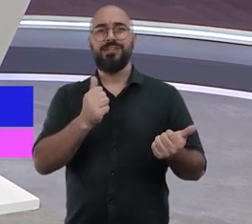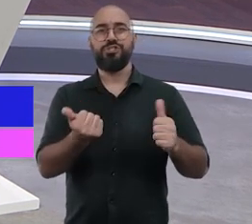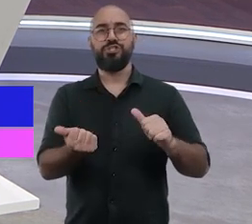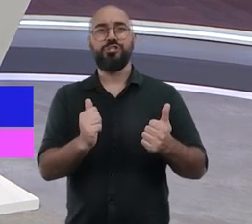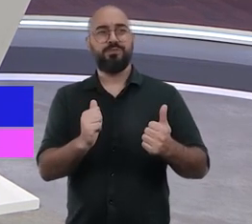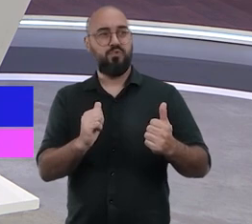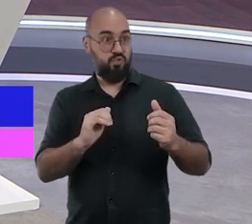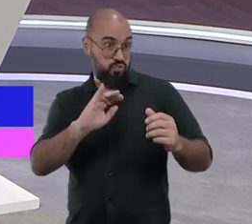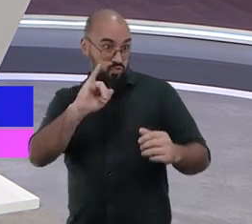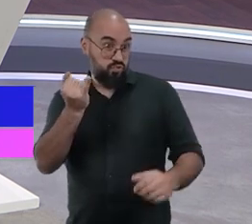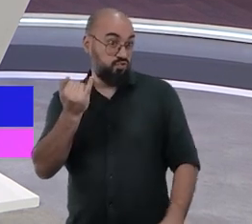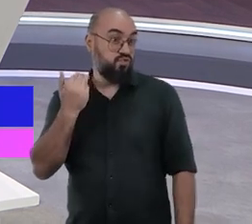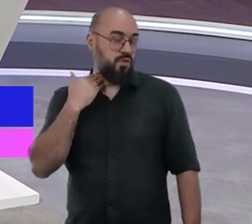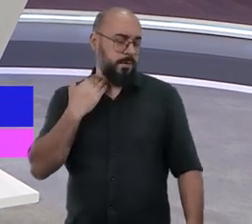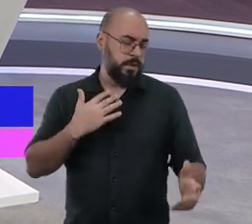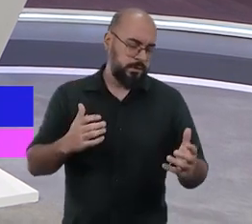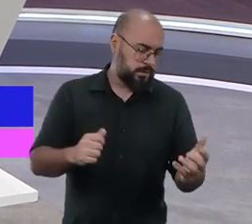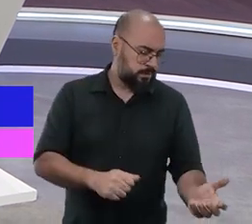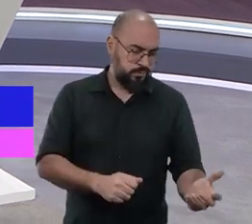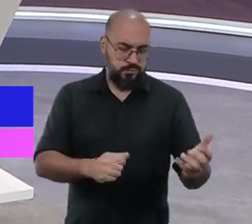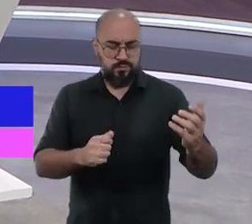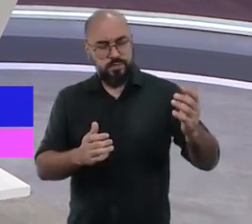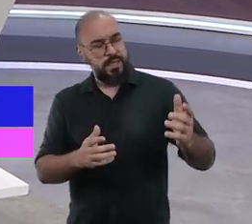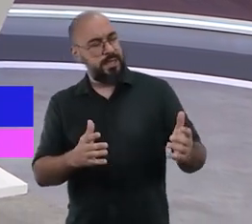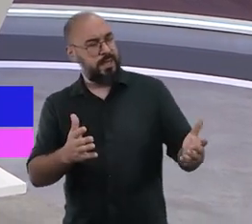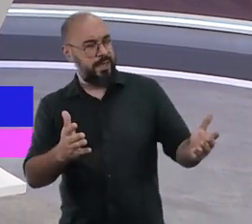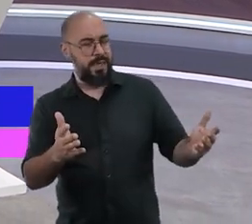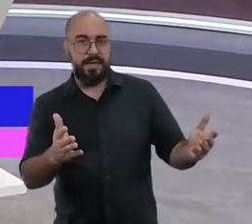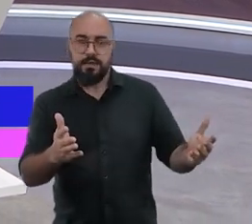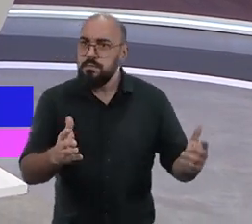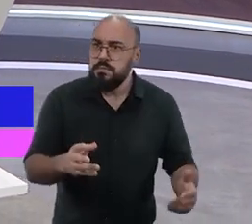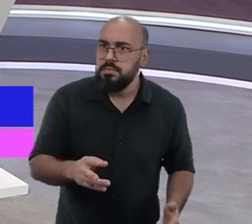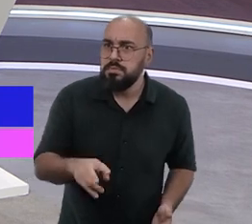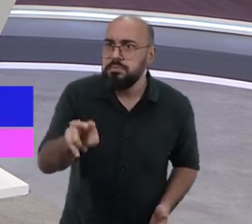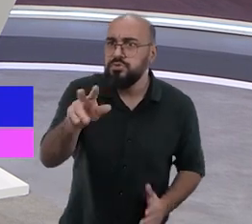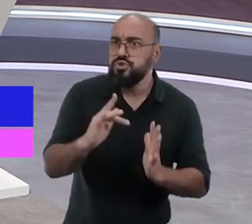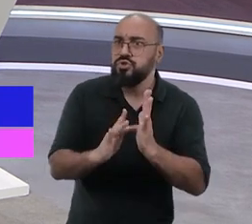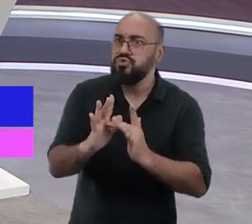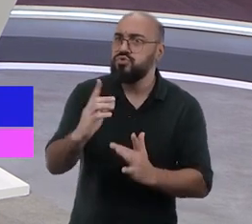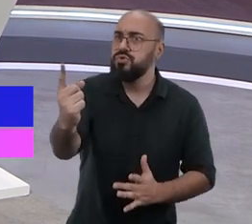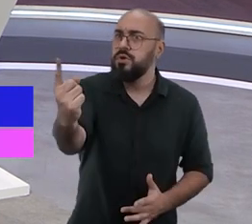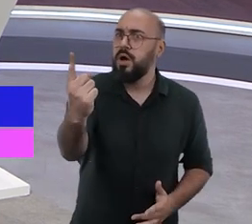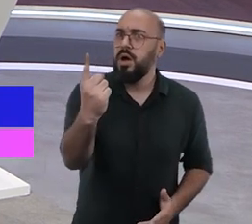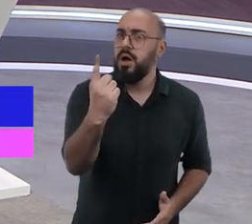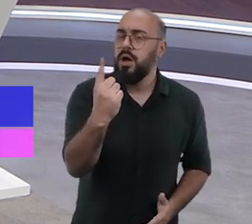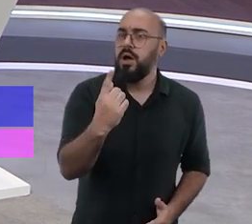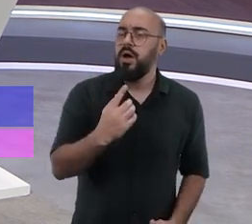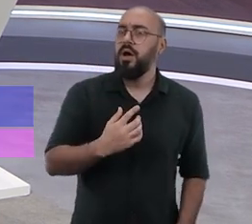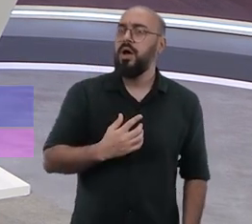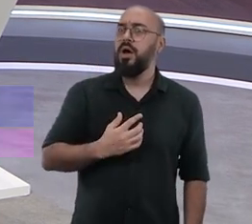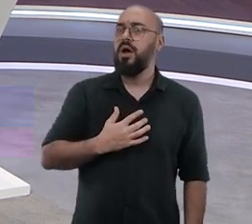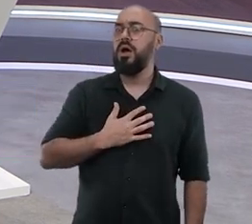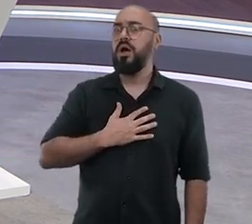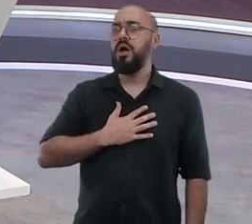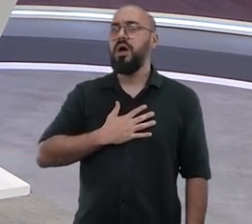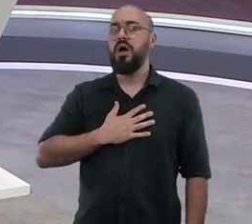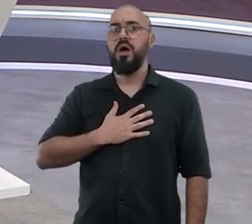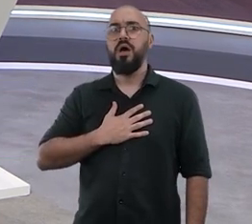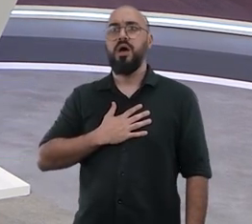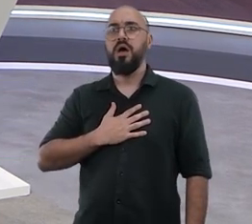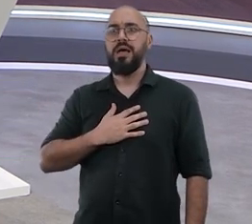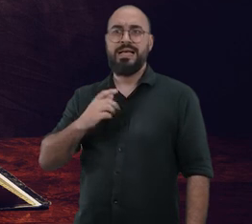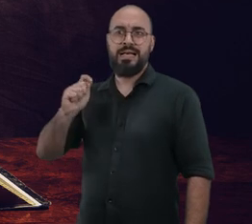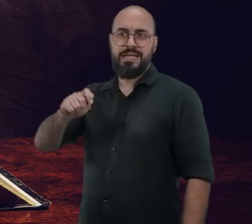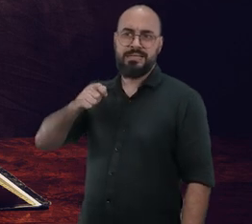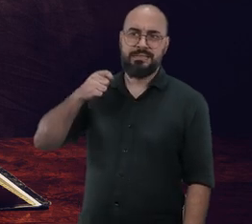Mas quando Jesus está se aproximando, a Bíblia diz que João o reconhece. João identifica que era Jesus